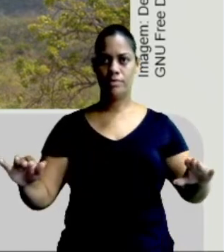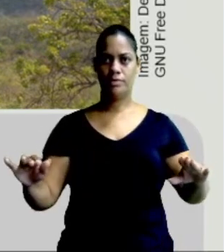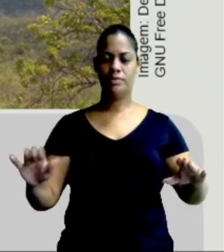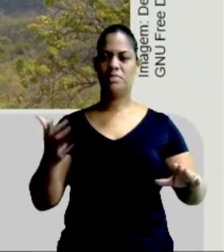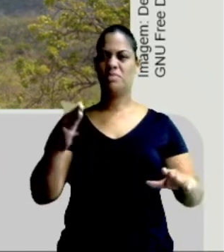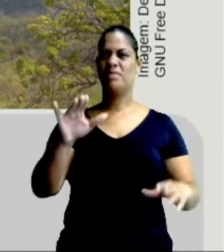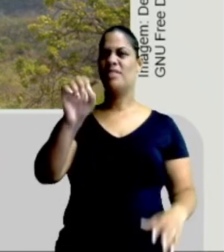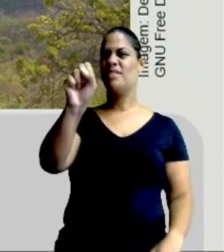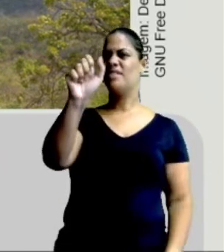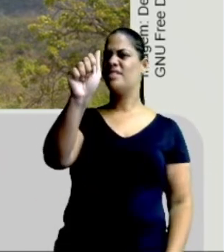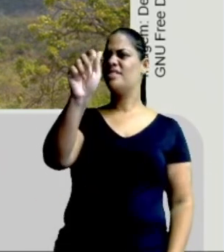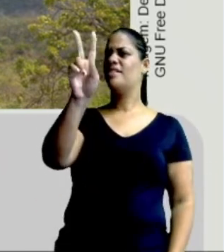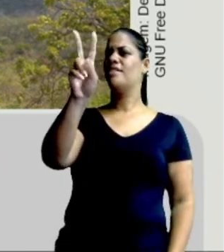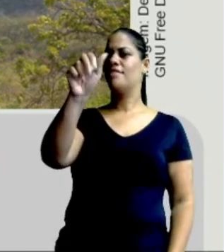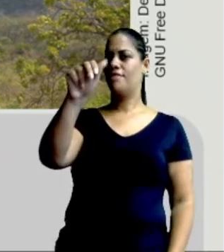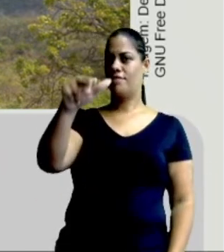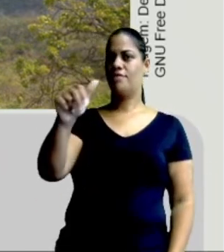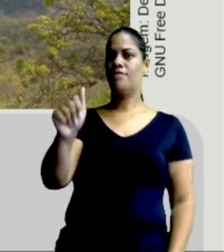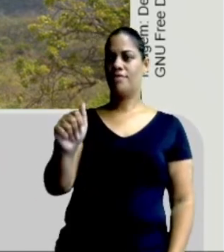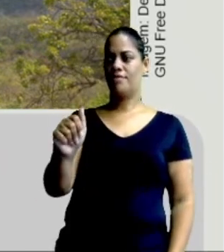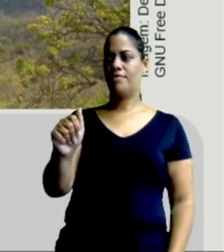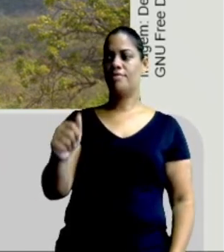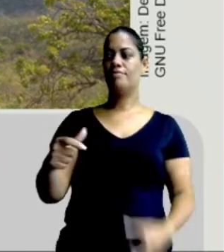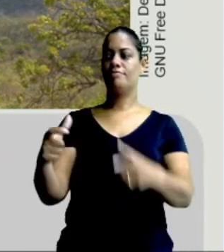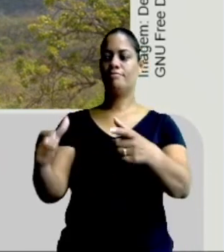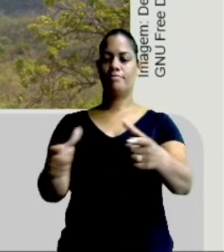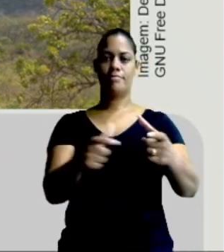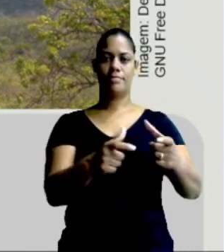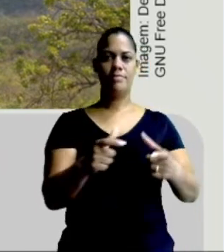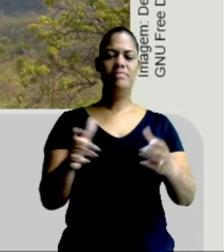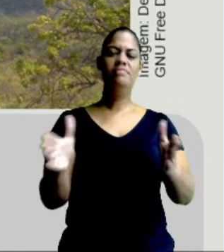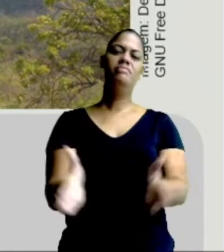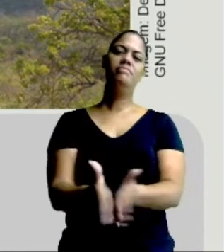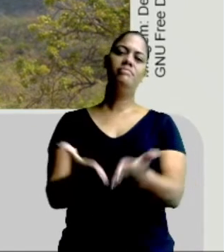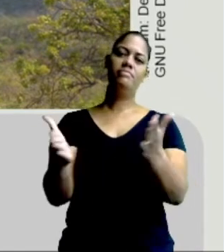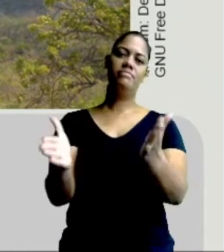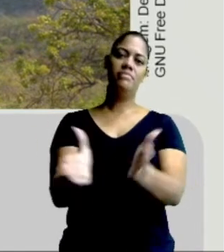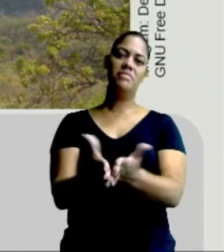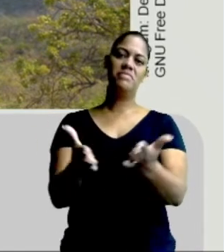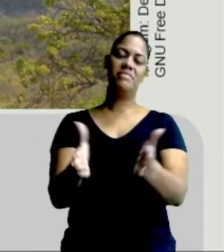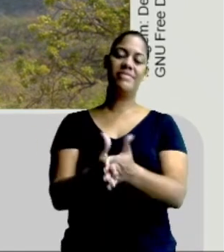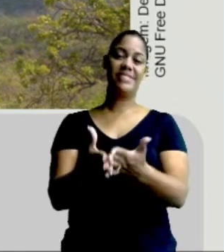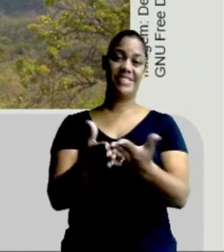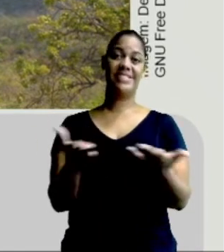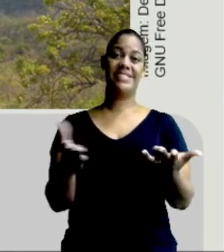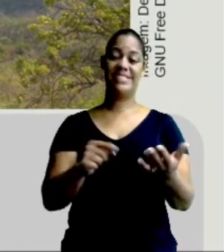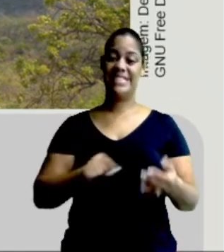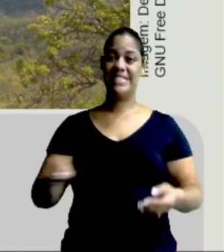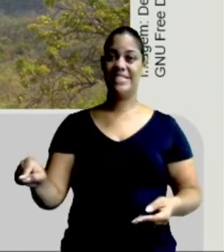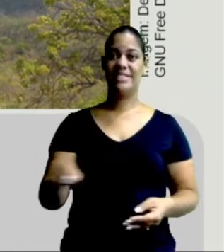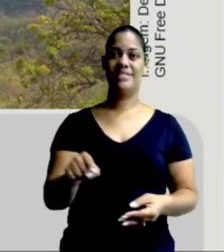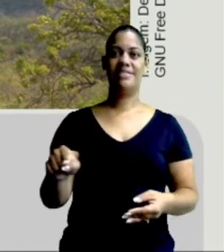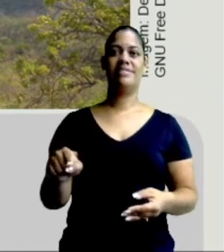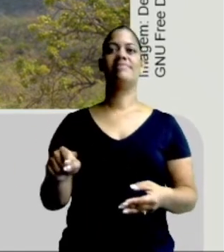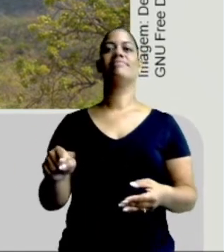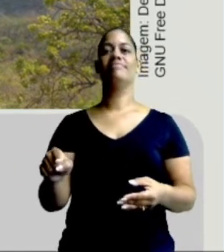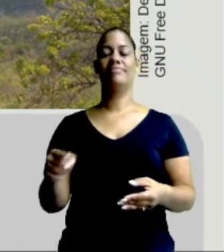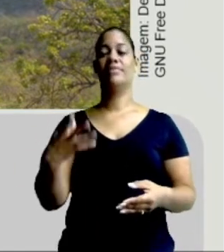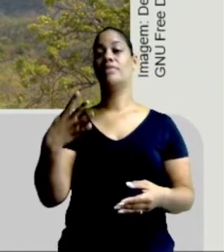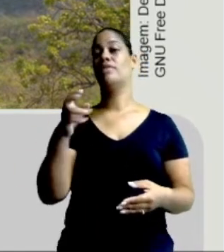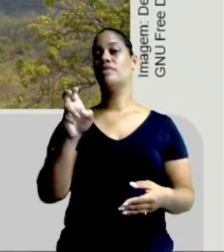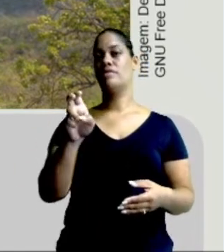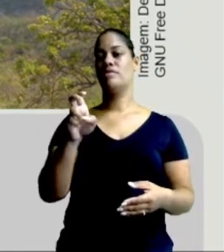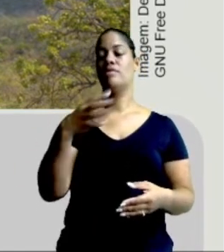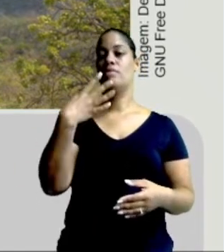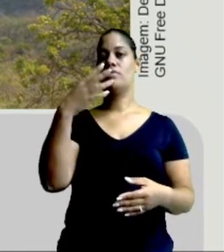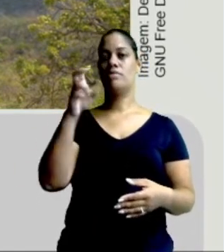uma savana pelos solos relativamente pobres, e cerca de 45% foi